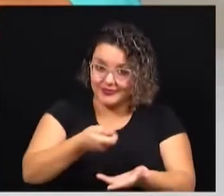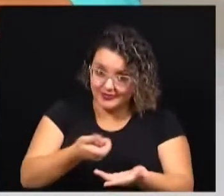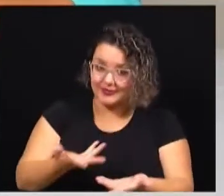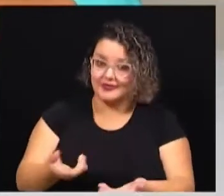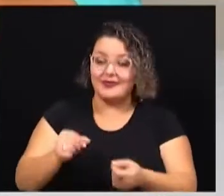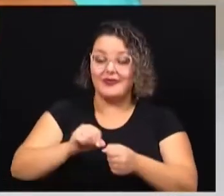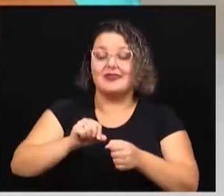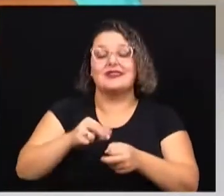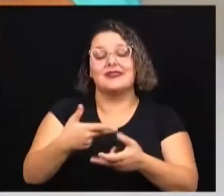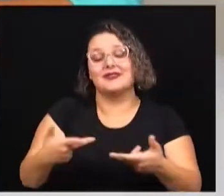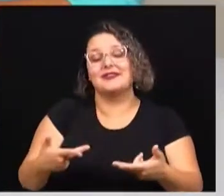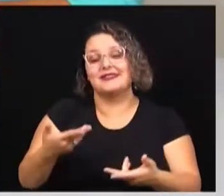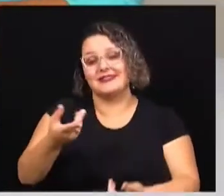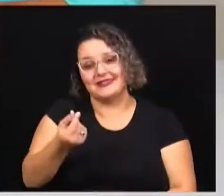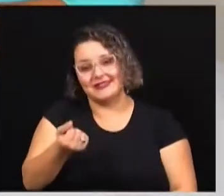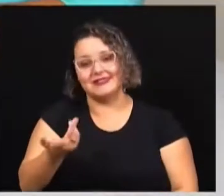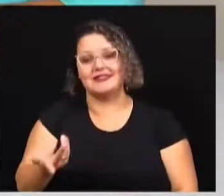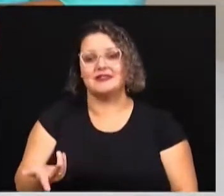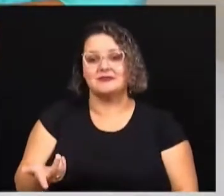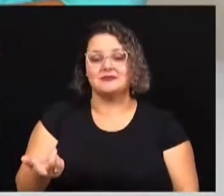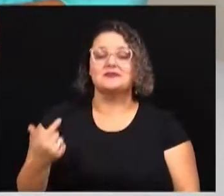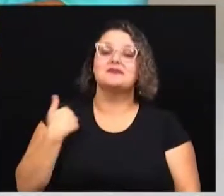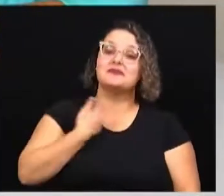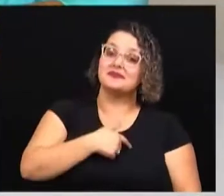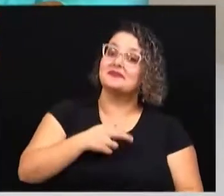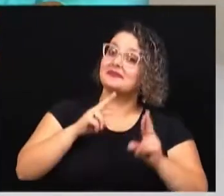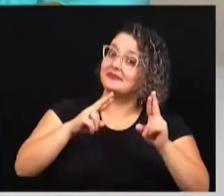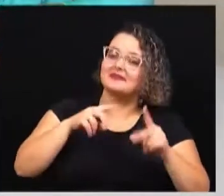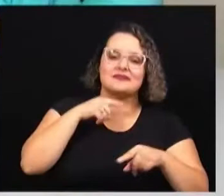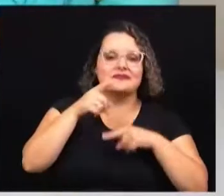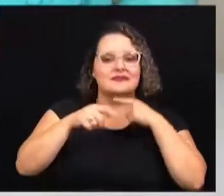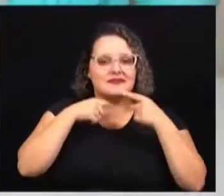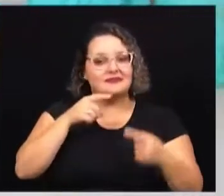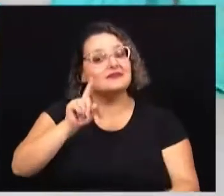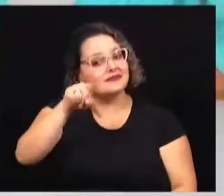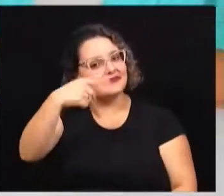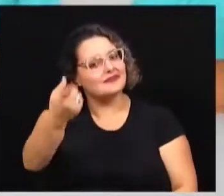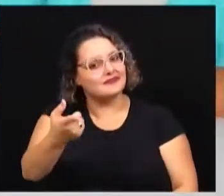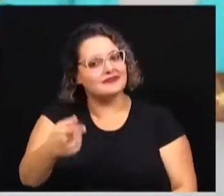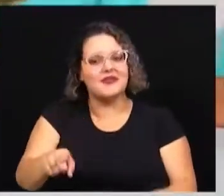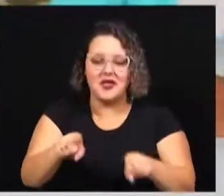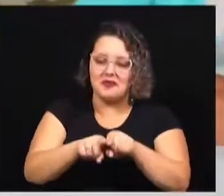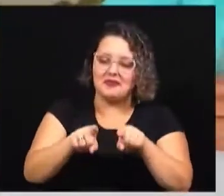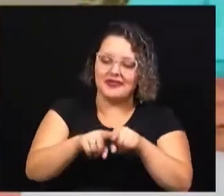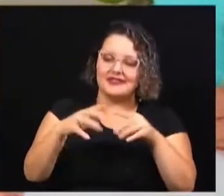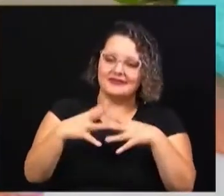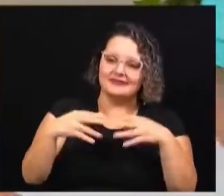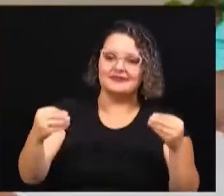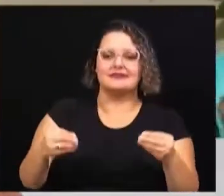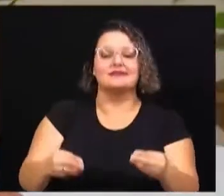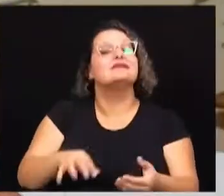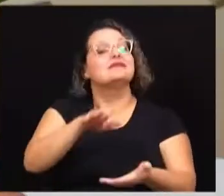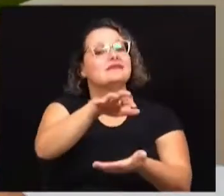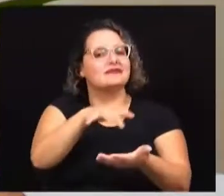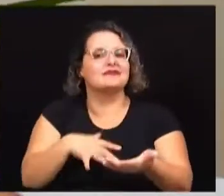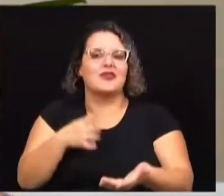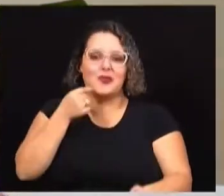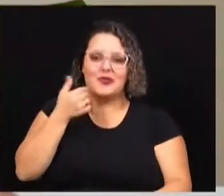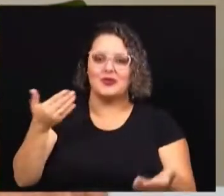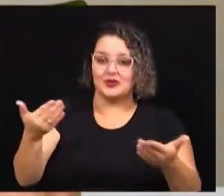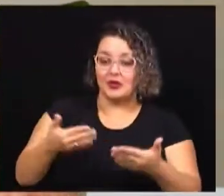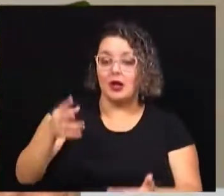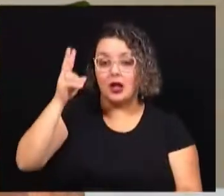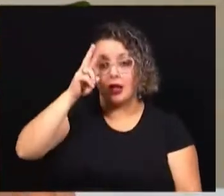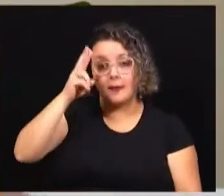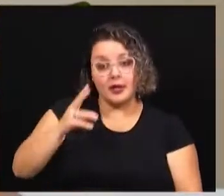dinheiro aí, fazer alguma coisa dele. A gente espera que as dúvidas de quem estava aí do outro lado tenham sido sanadas no Na Ponta do Lápis de